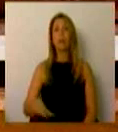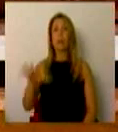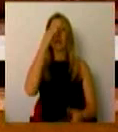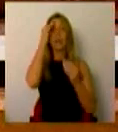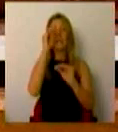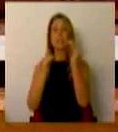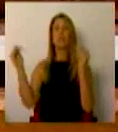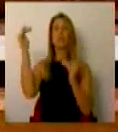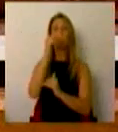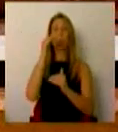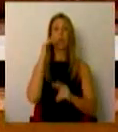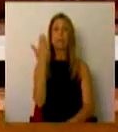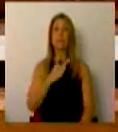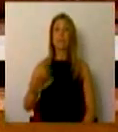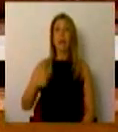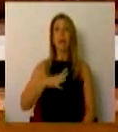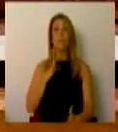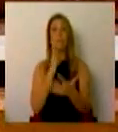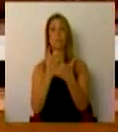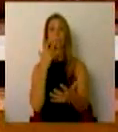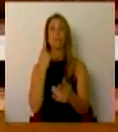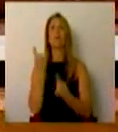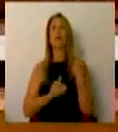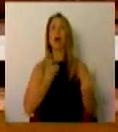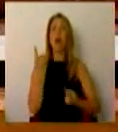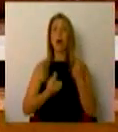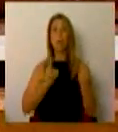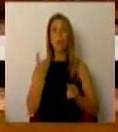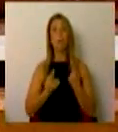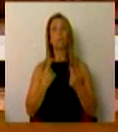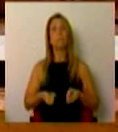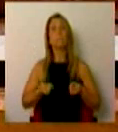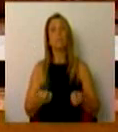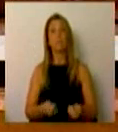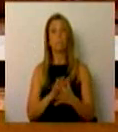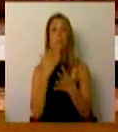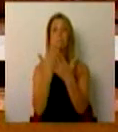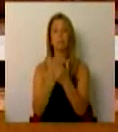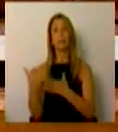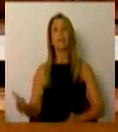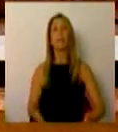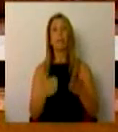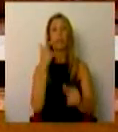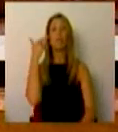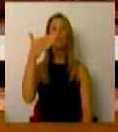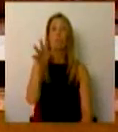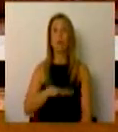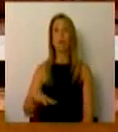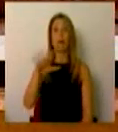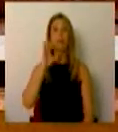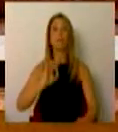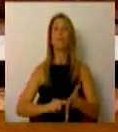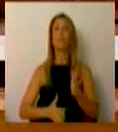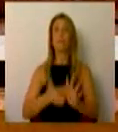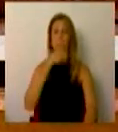e da ciência, queremos sublinhar algumas apostas e avanços que indicam caminhos de futuro em áreas fundamentais. A